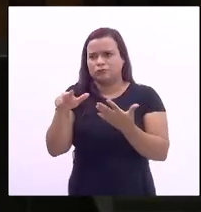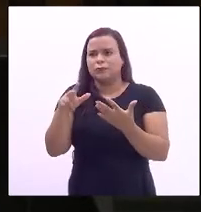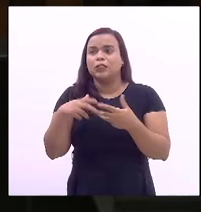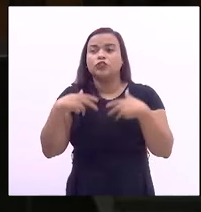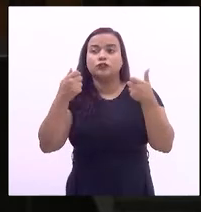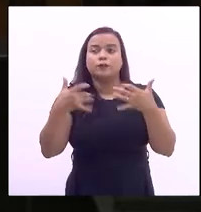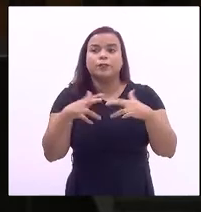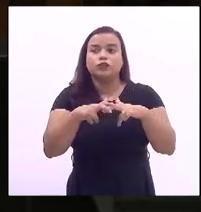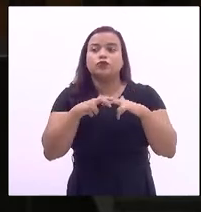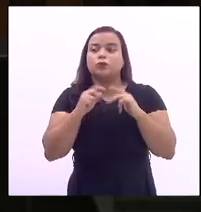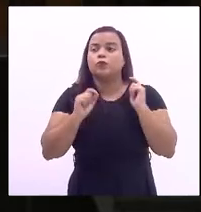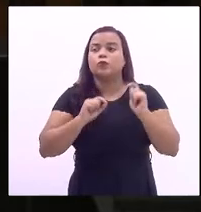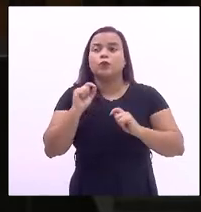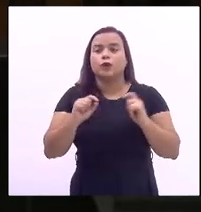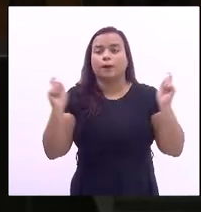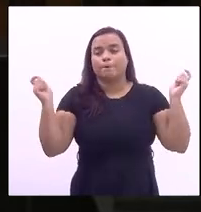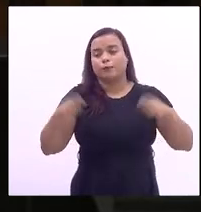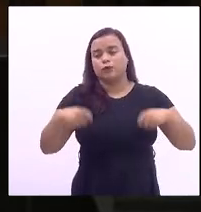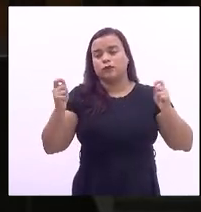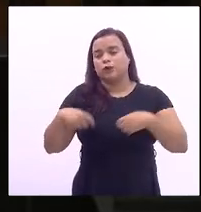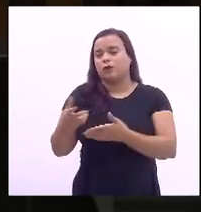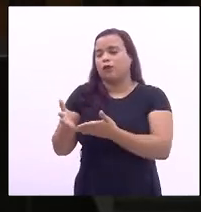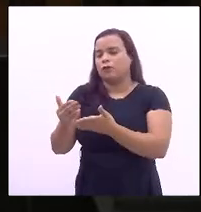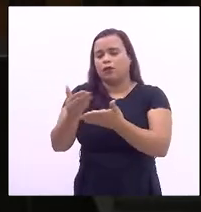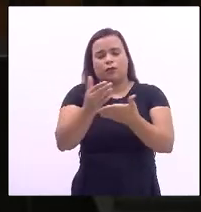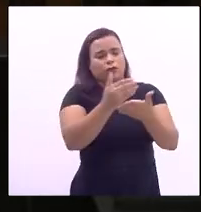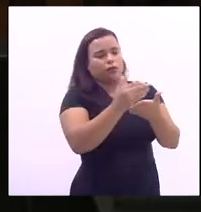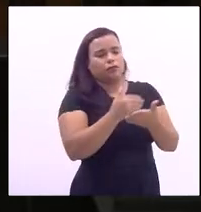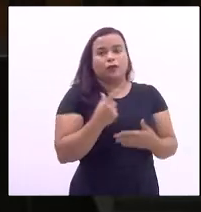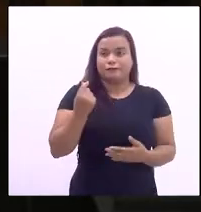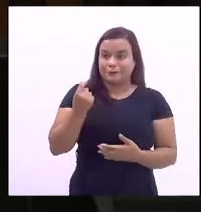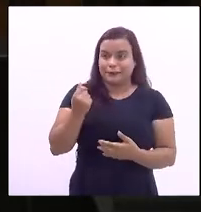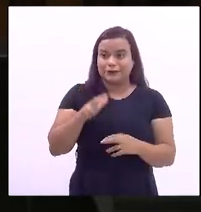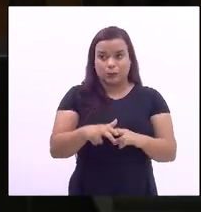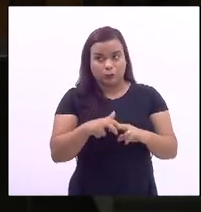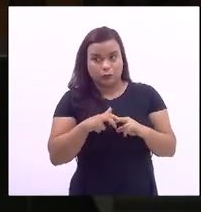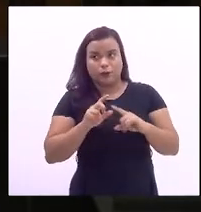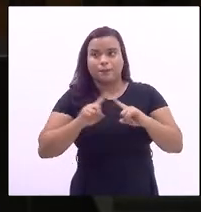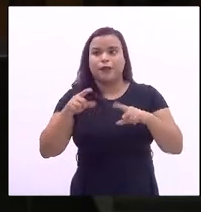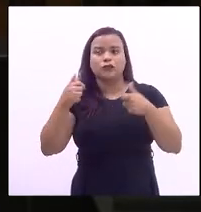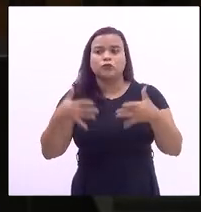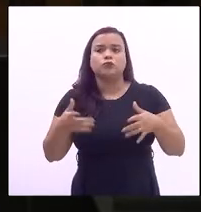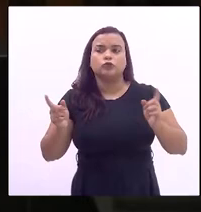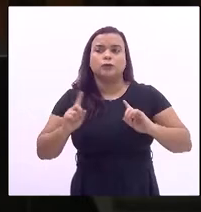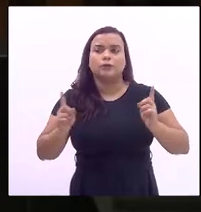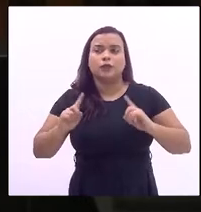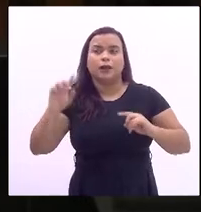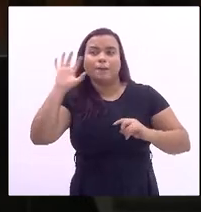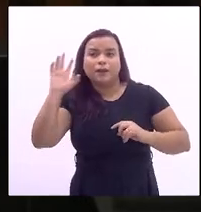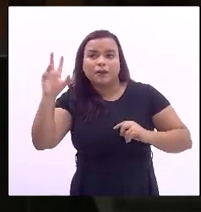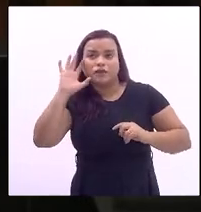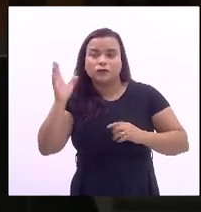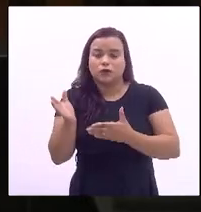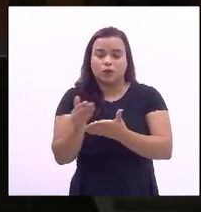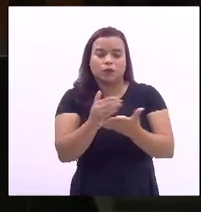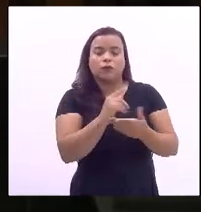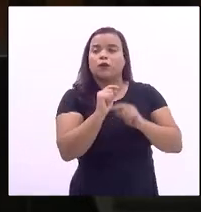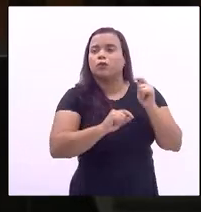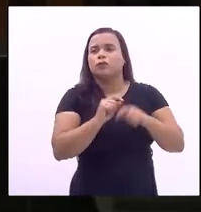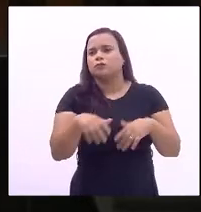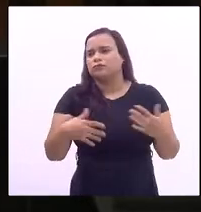justificando a possibilidade de arrecadação financeira e não diz qual é a previsão de arrecadar